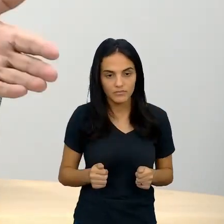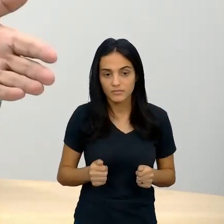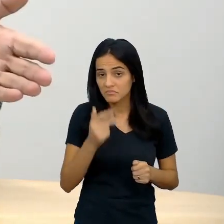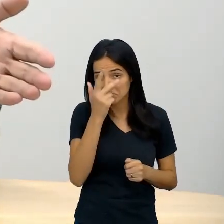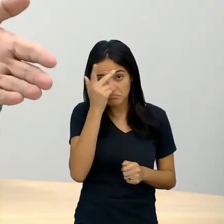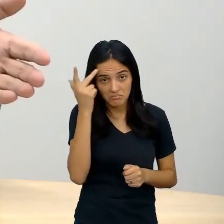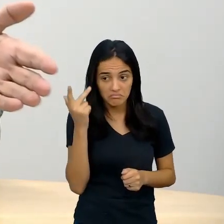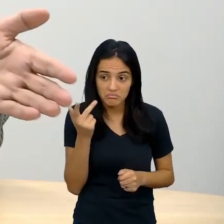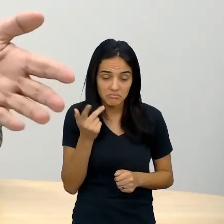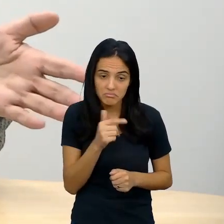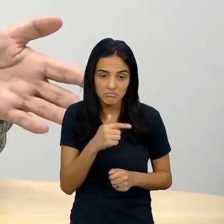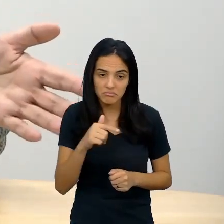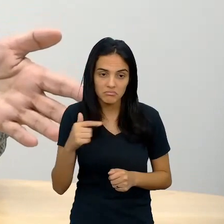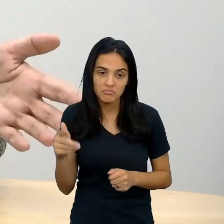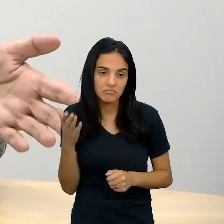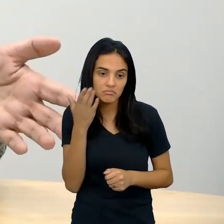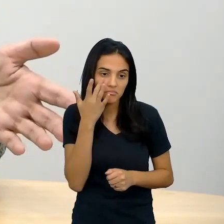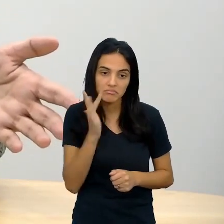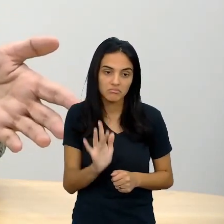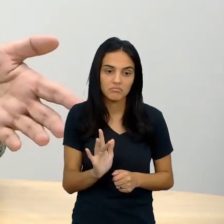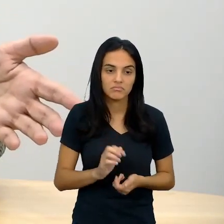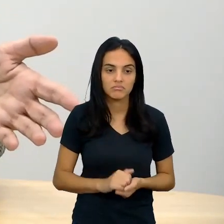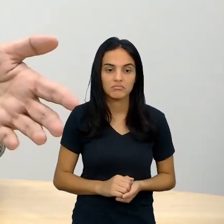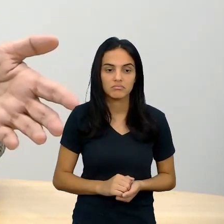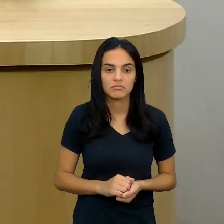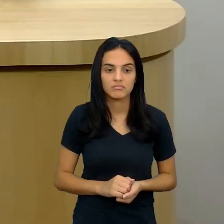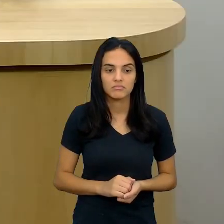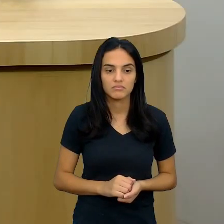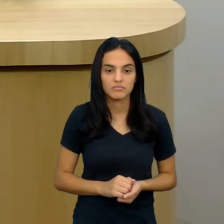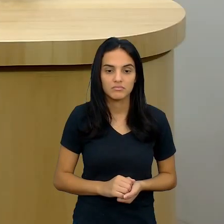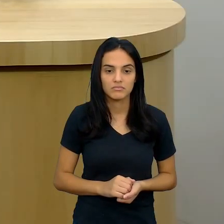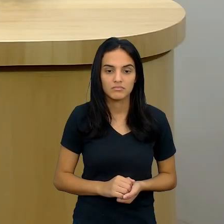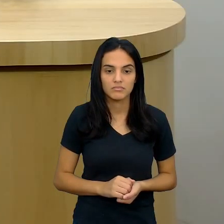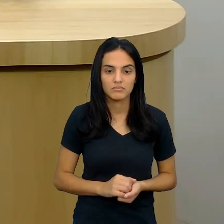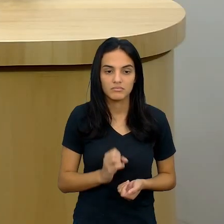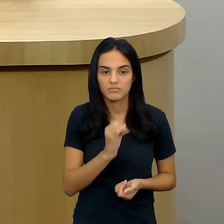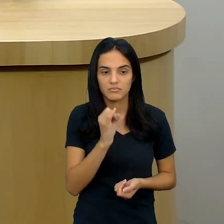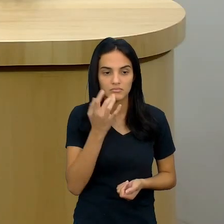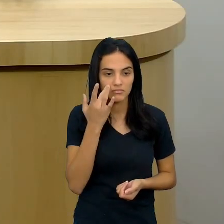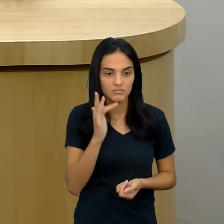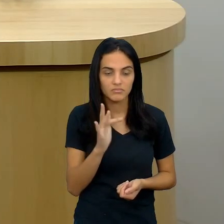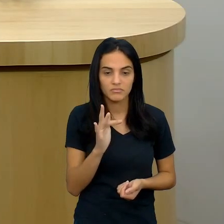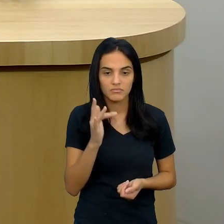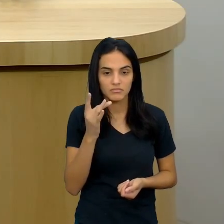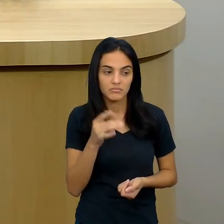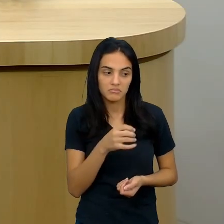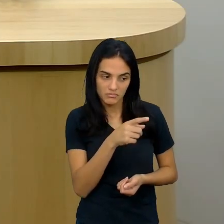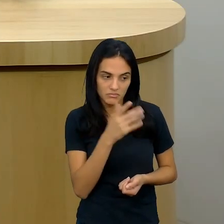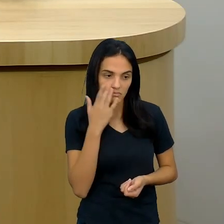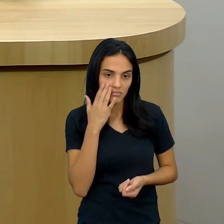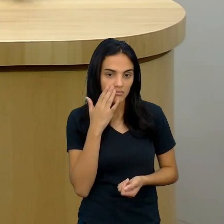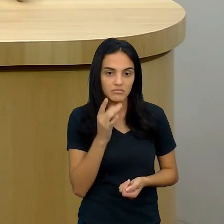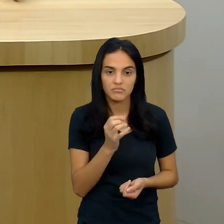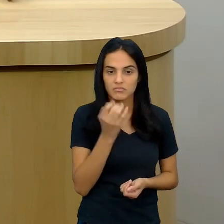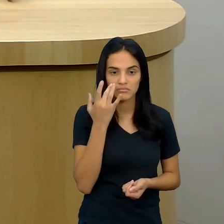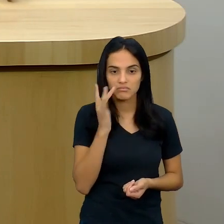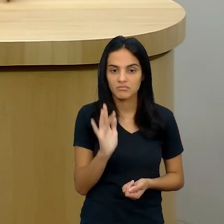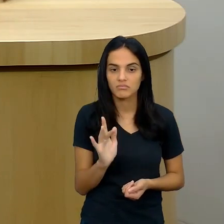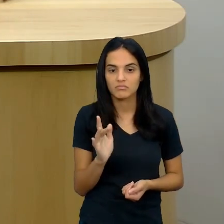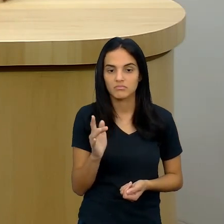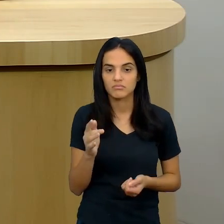poucas pessoas têm sabiência disso. Não sei se você sabia. Não sabia. Todo esse processo. Não é vigilância sanitária.